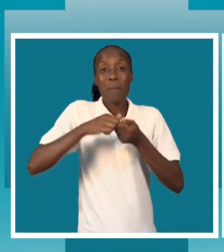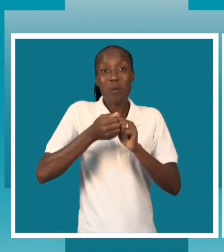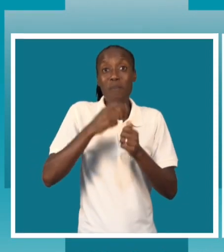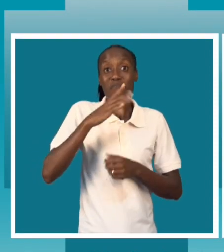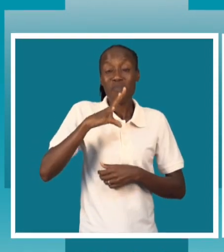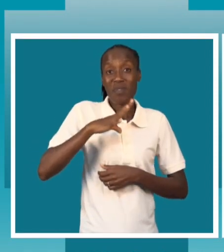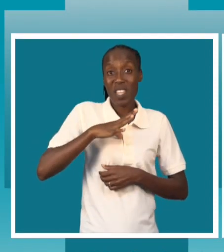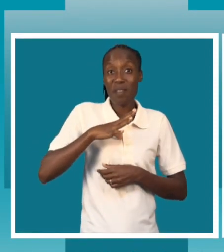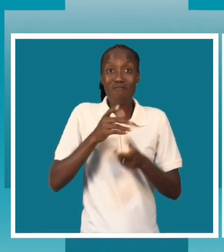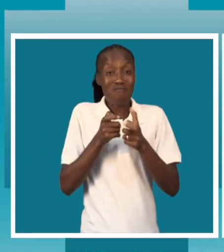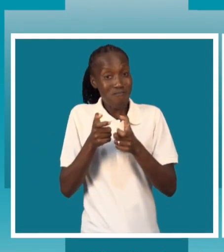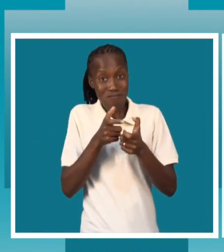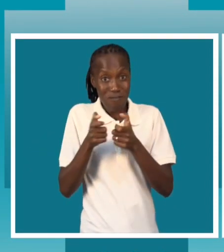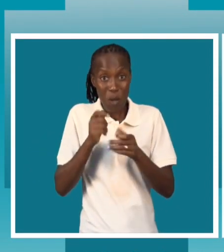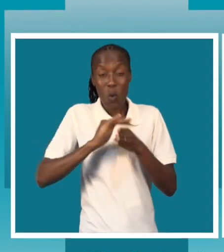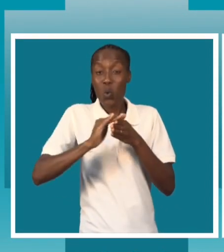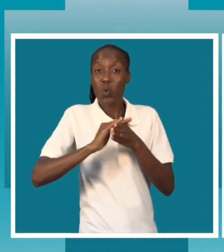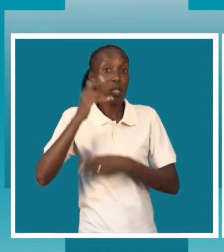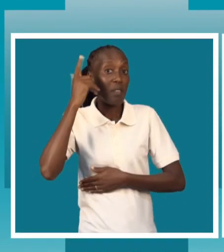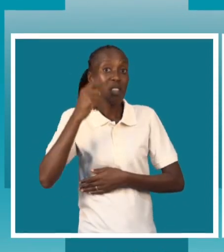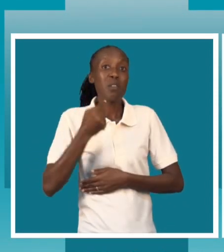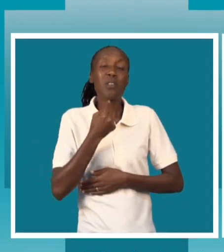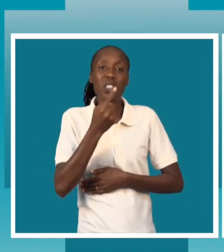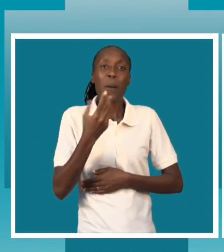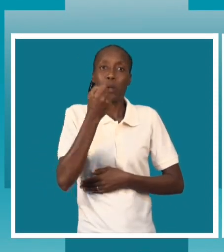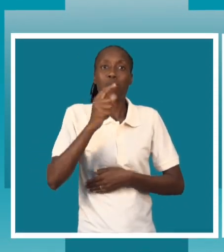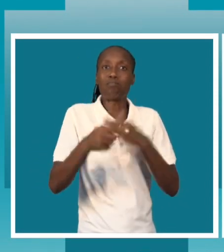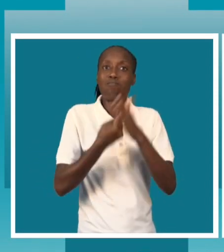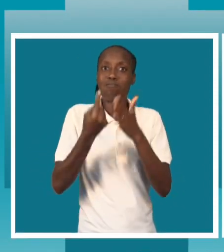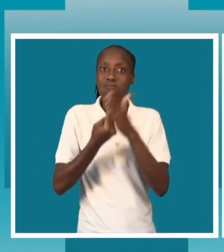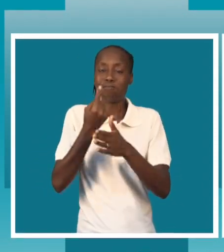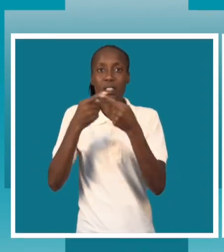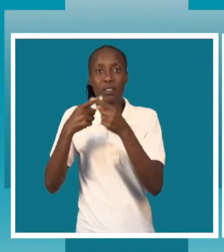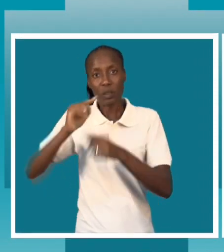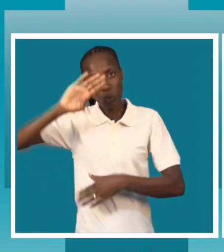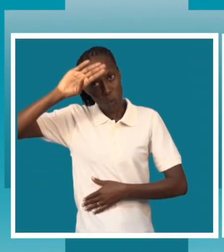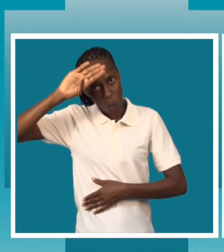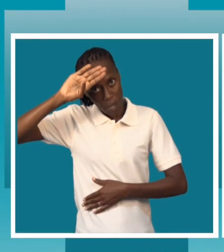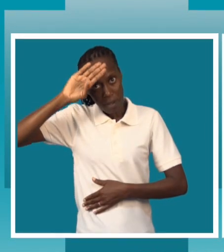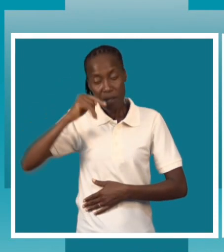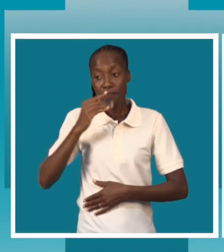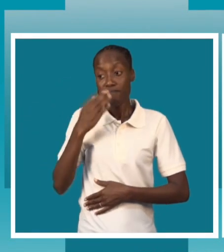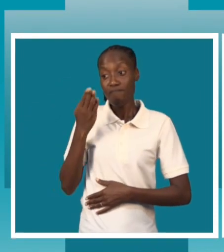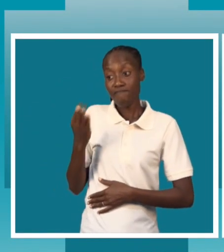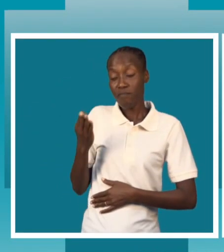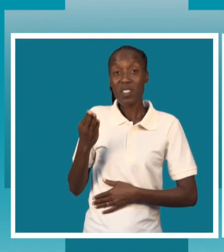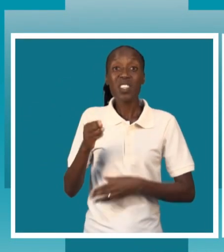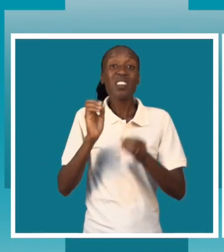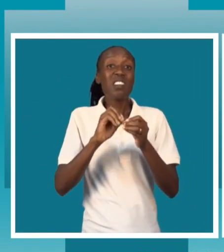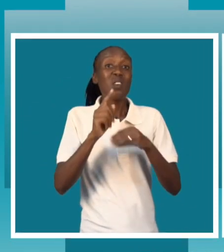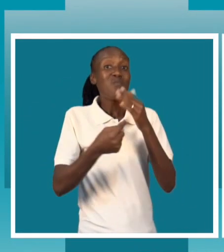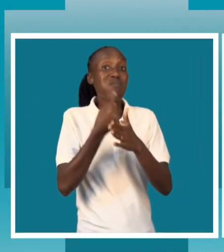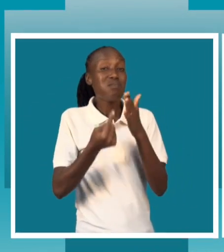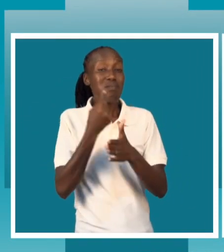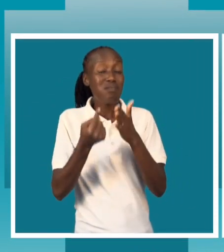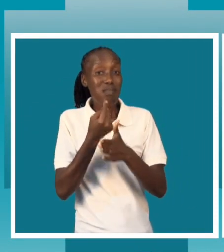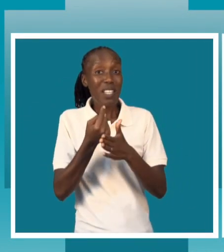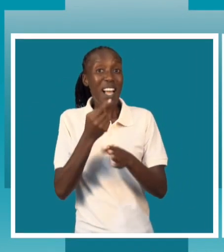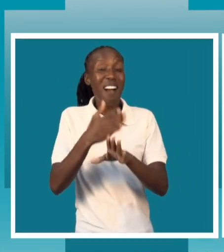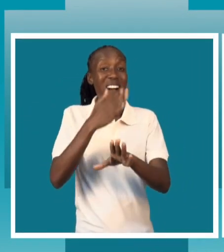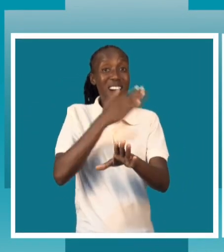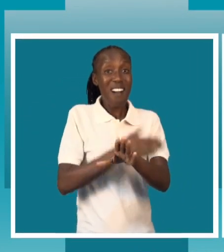má postura no uso do celular pode trazer várias doenças. Este síndrome, se não for devidamente tratado, devidamente